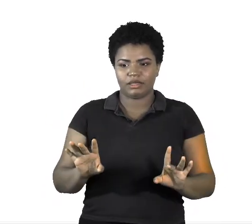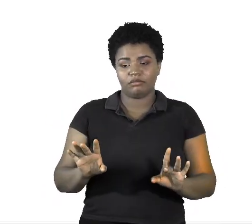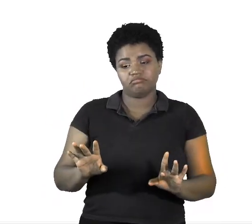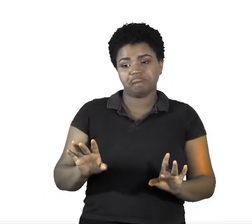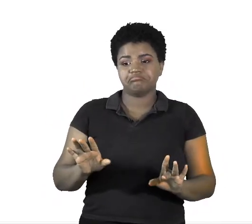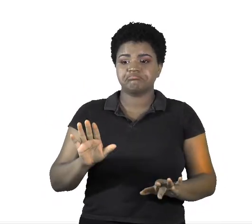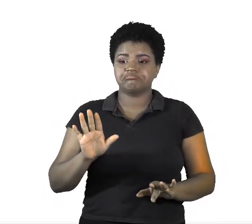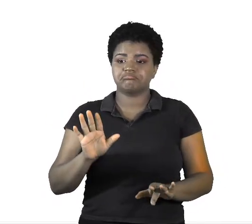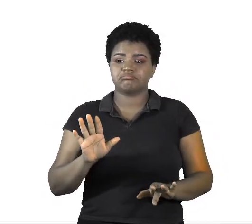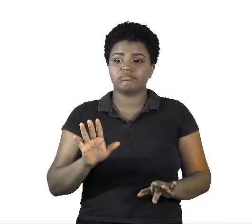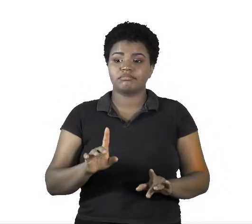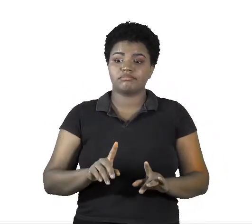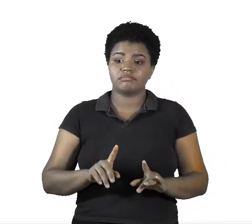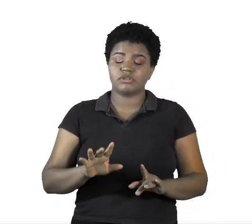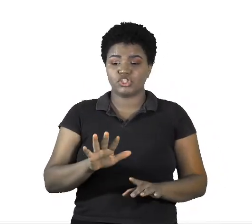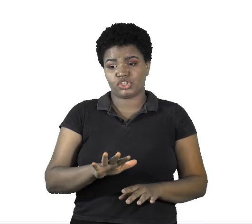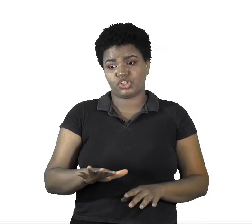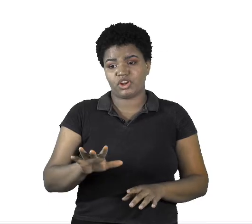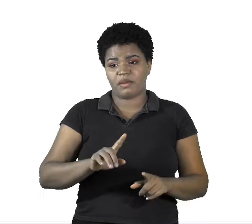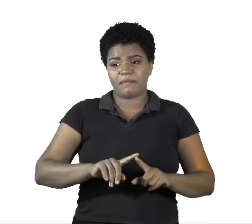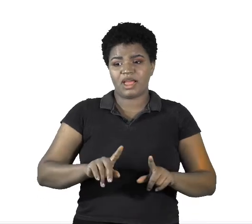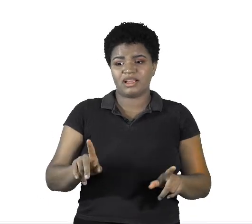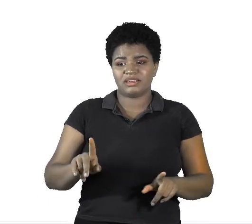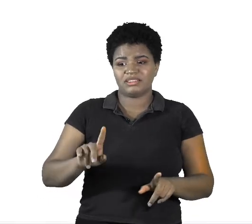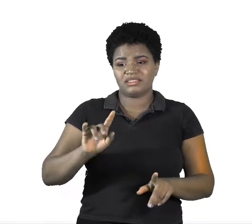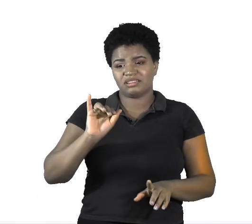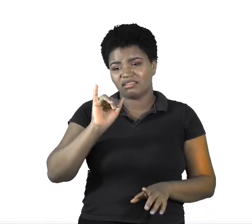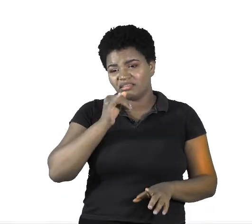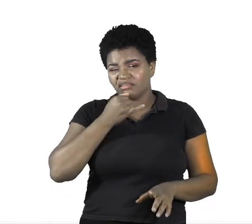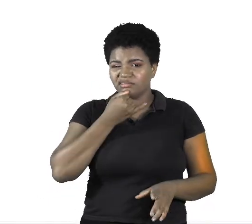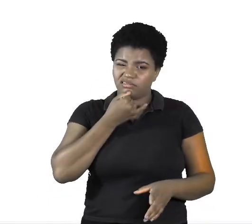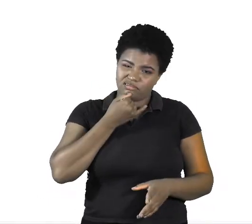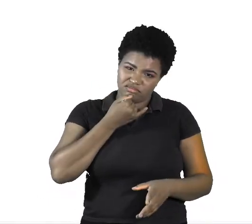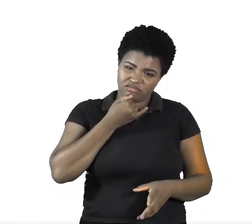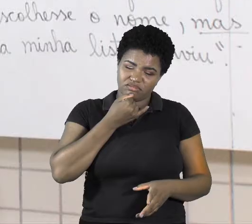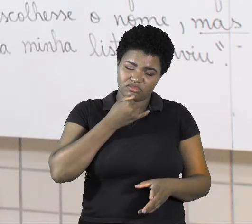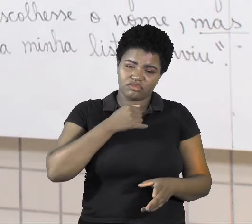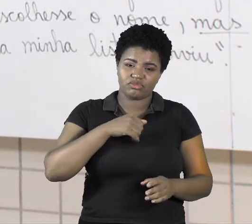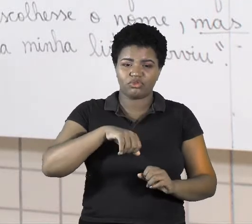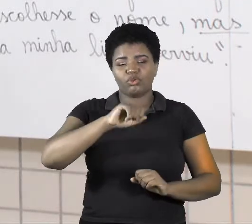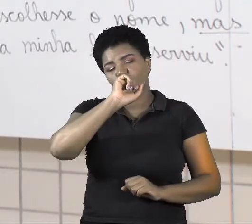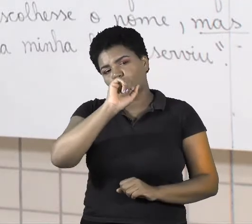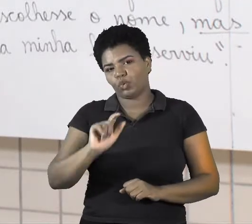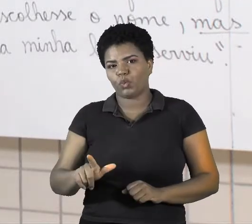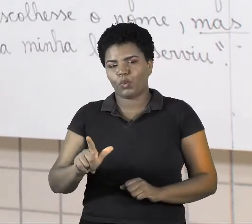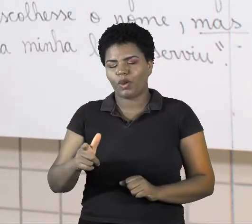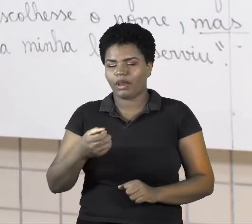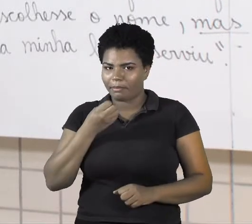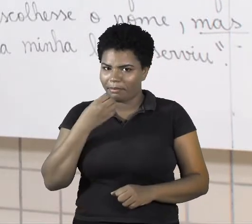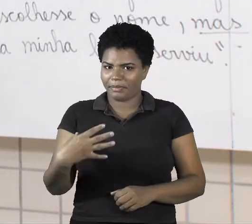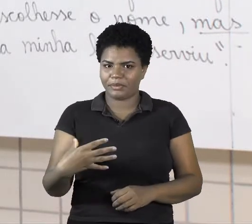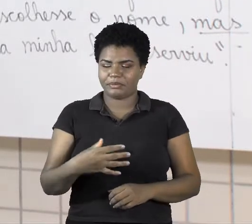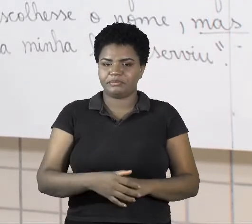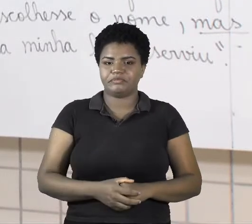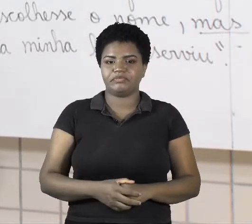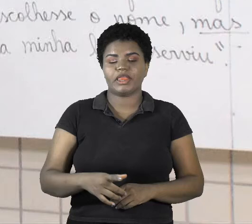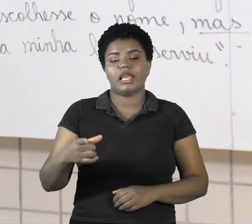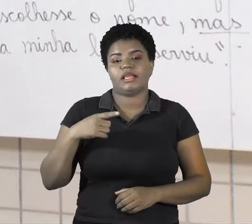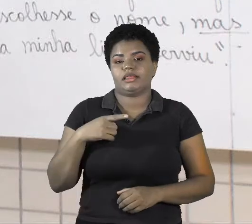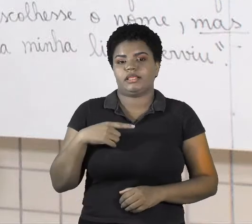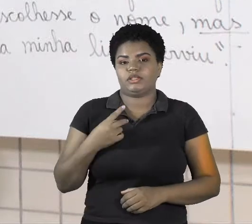geralmente mais desagradável do que agradável. Vejam que nós temos aí duas conjunções,